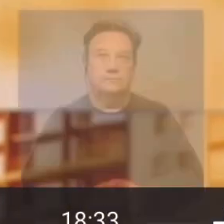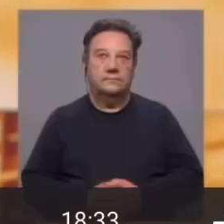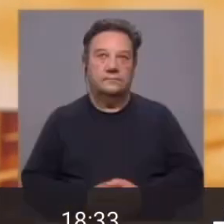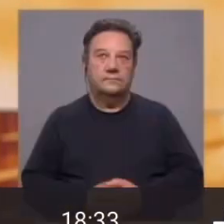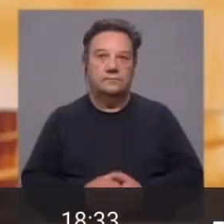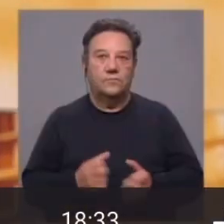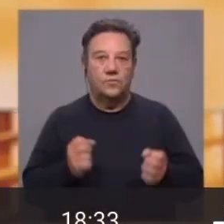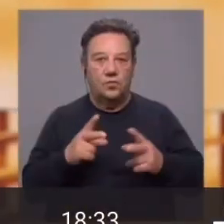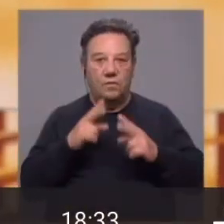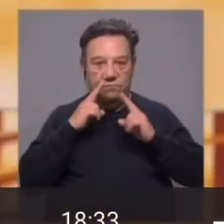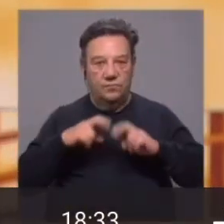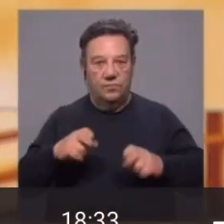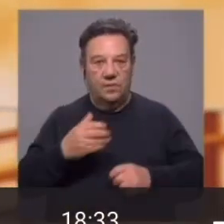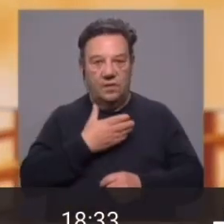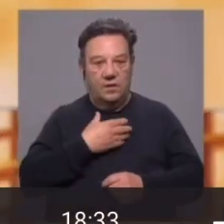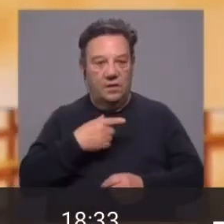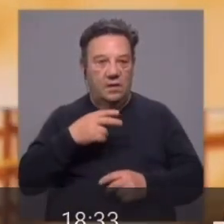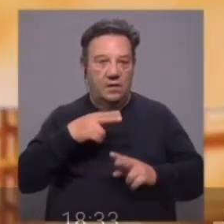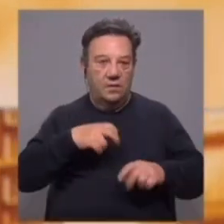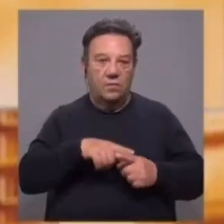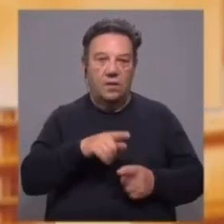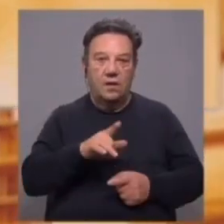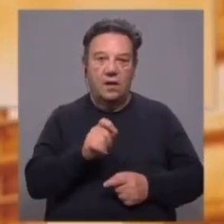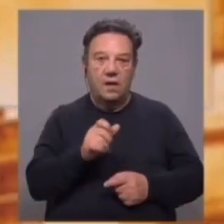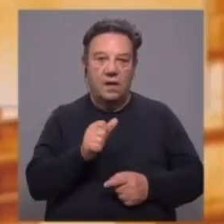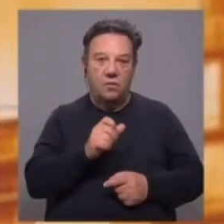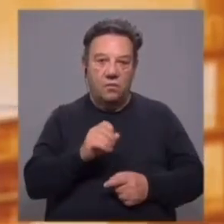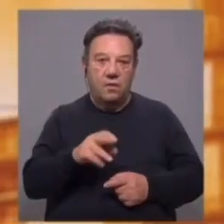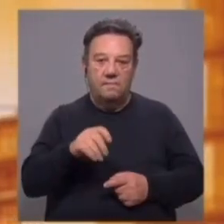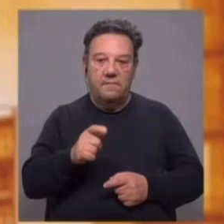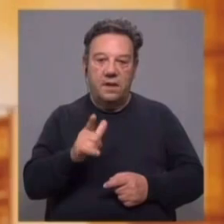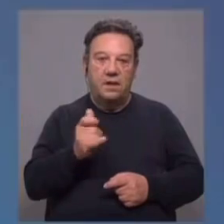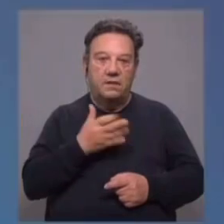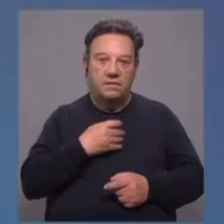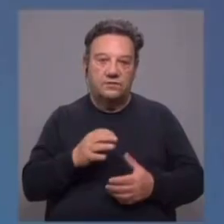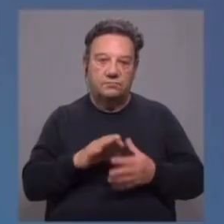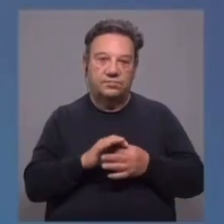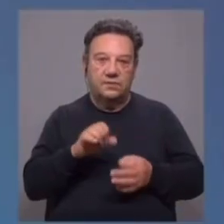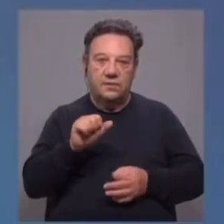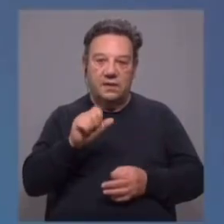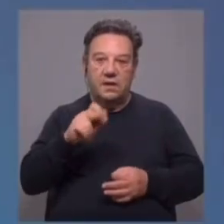Há um novo achado arqueológico na Lagoa de Melides, no concelho de Grândola.